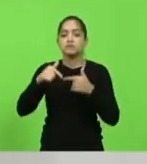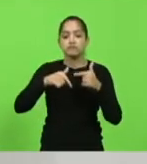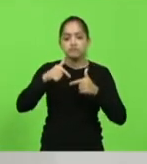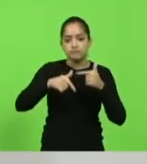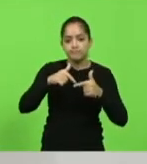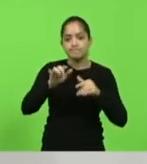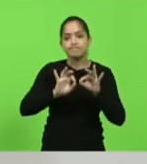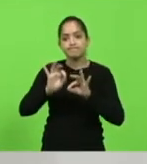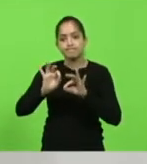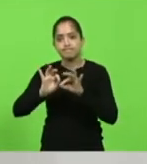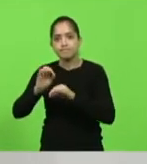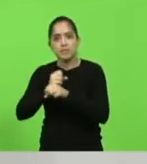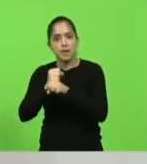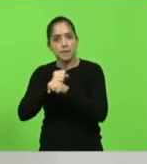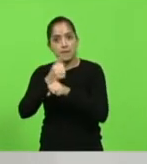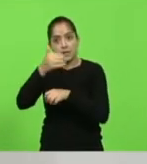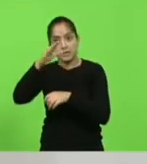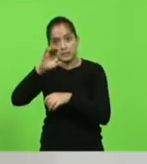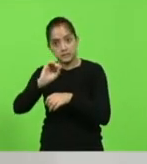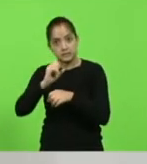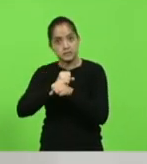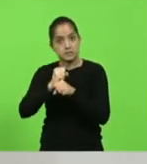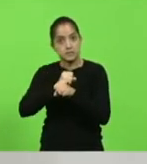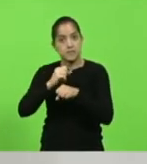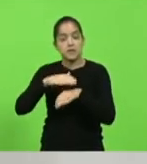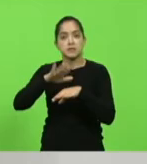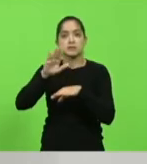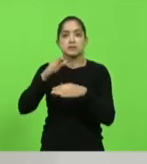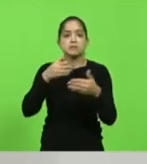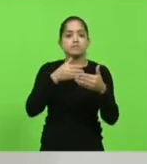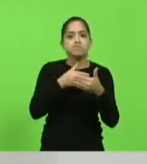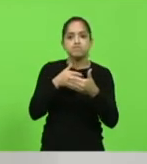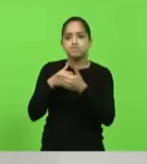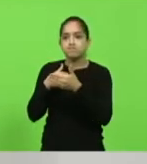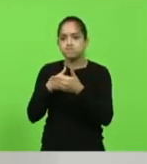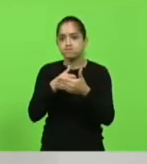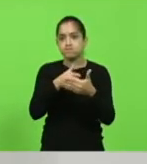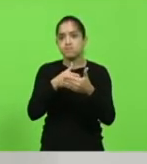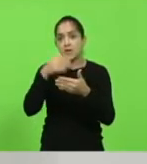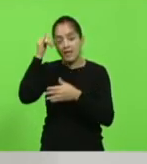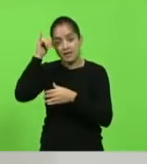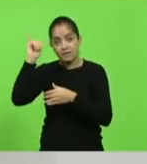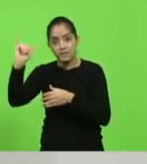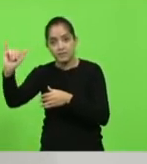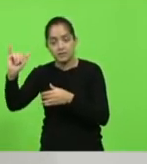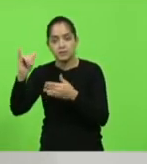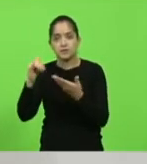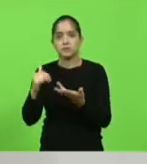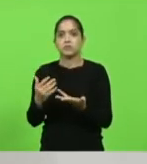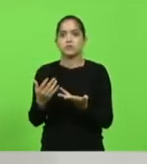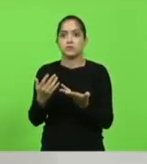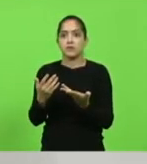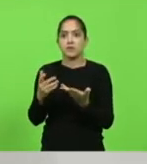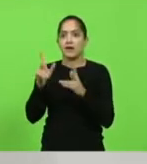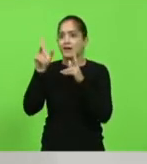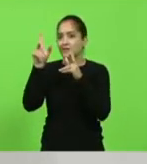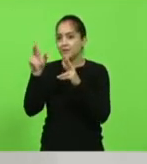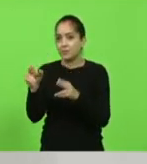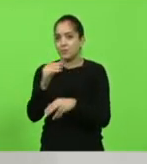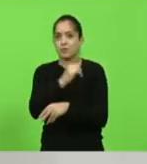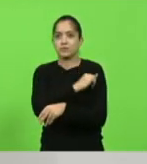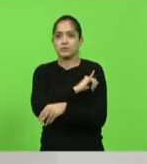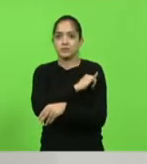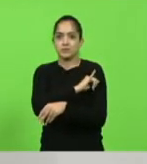há mais de dez anos impedindo que o nosso estado se transforme no Rio de